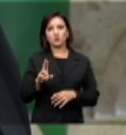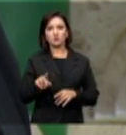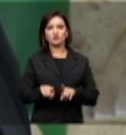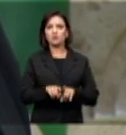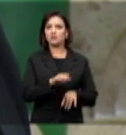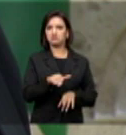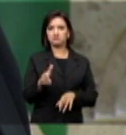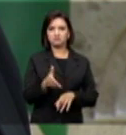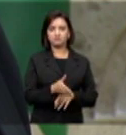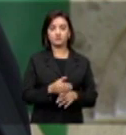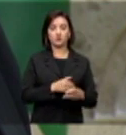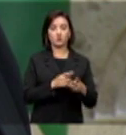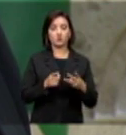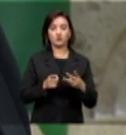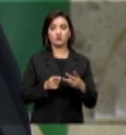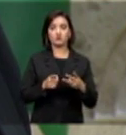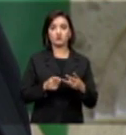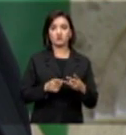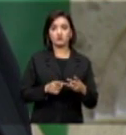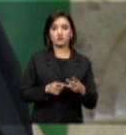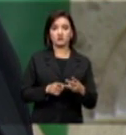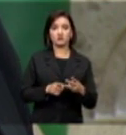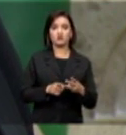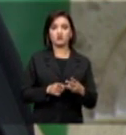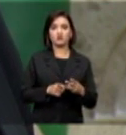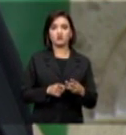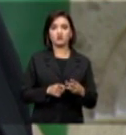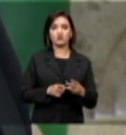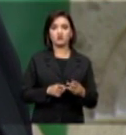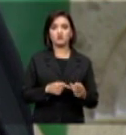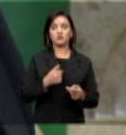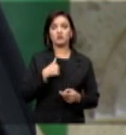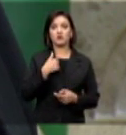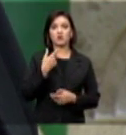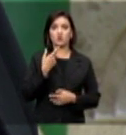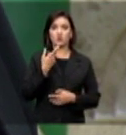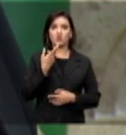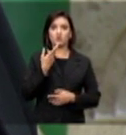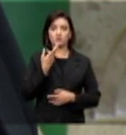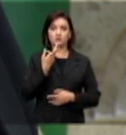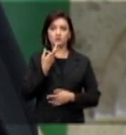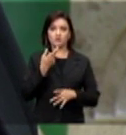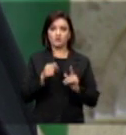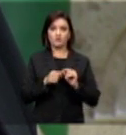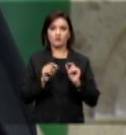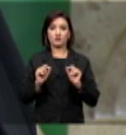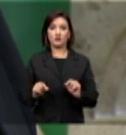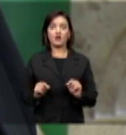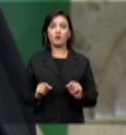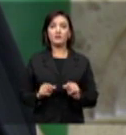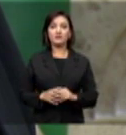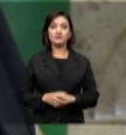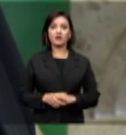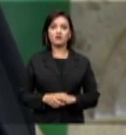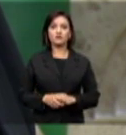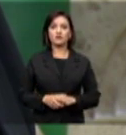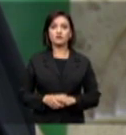o terceiro eu trarei aqui mais a miúde. Quero dizer a Vossas Excelências, nessa breve